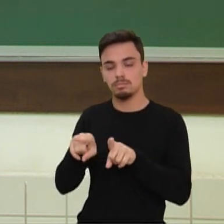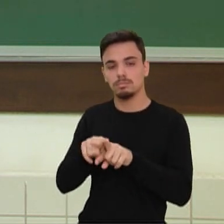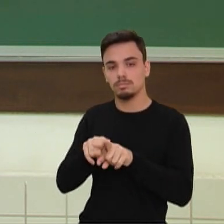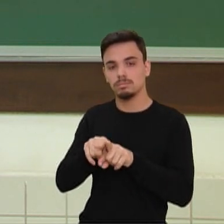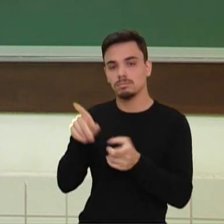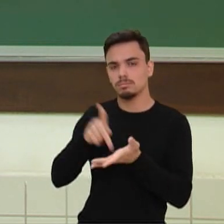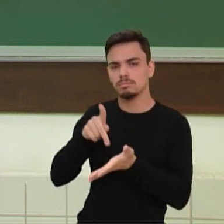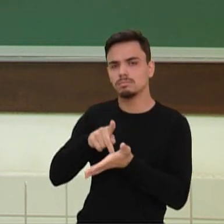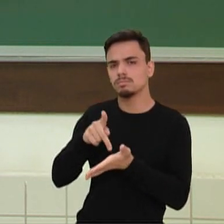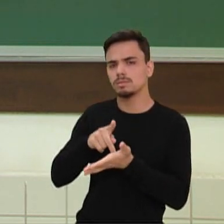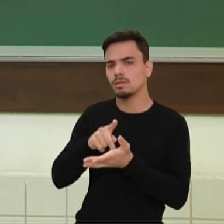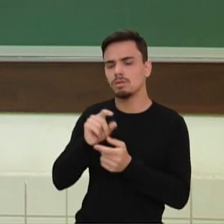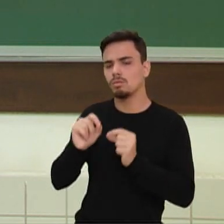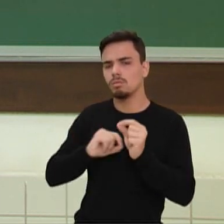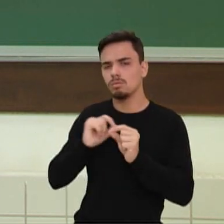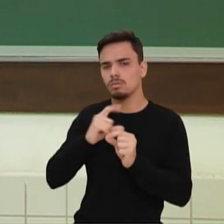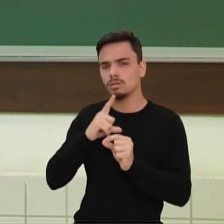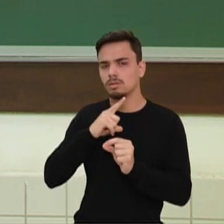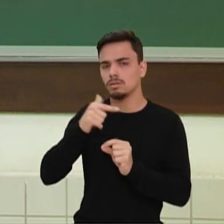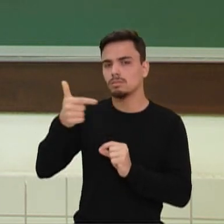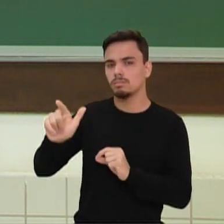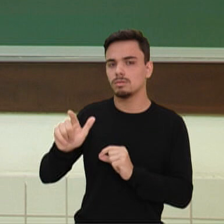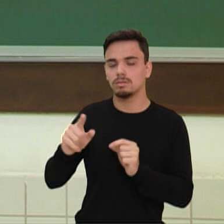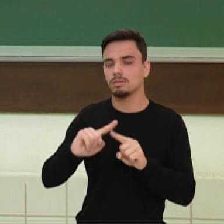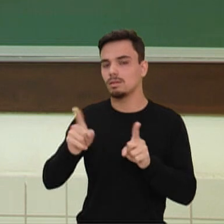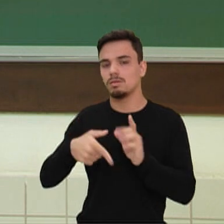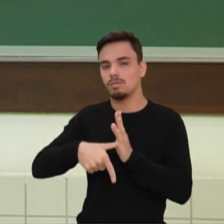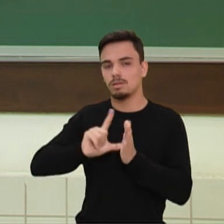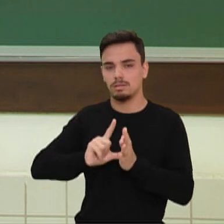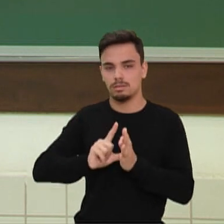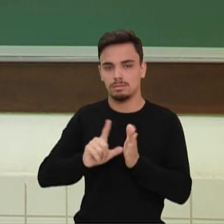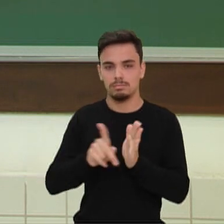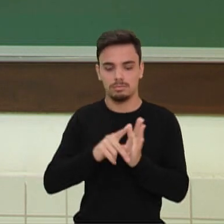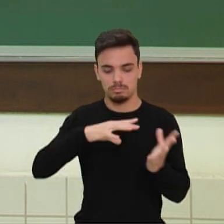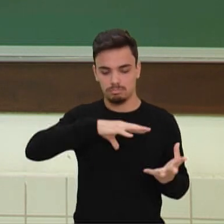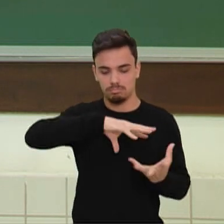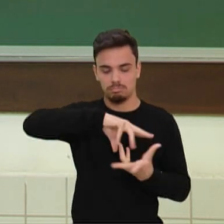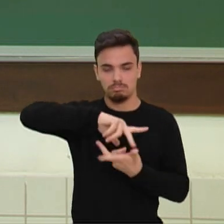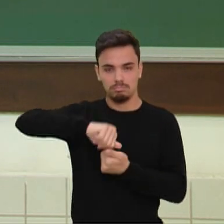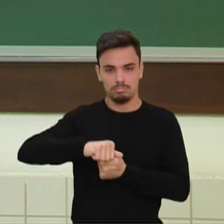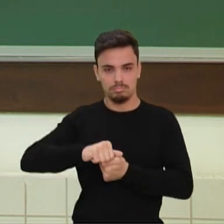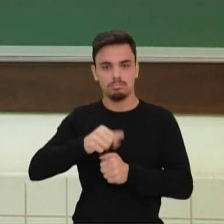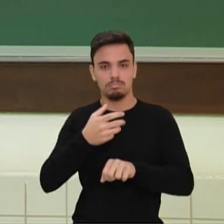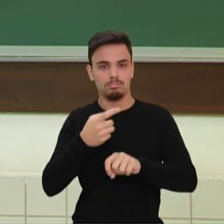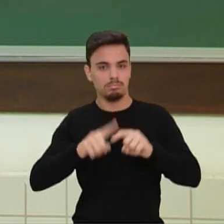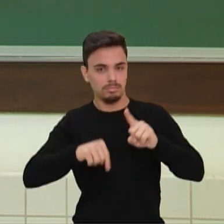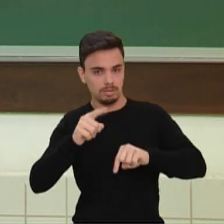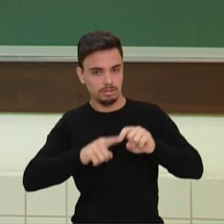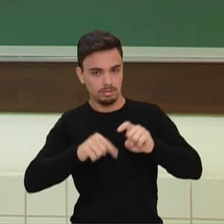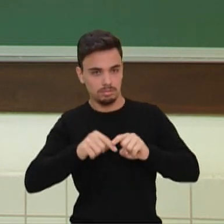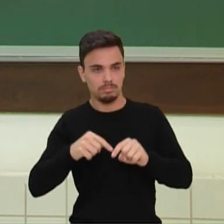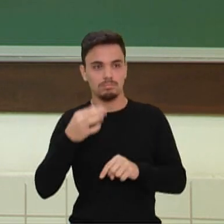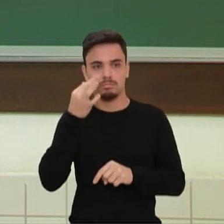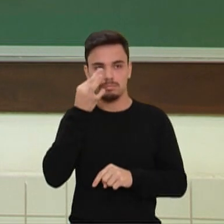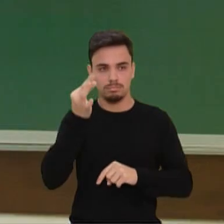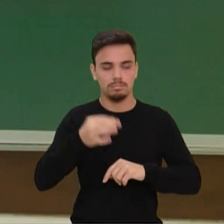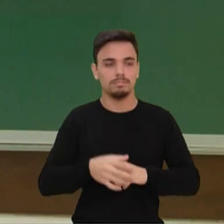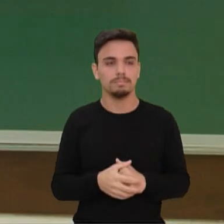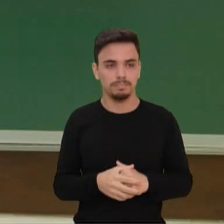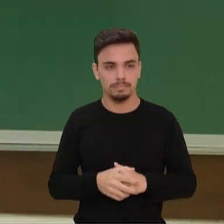a verdade, vem depois e não antes do próprio mundo material e físico.